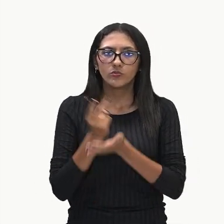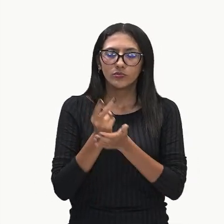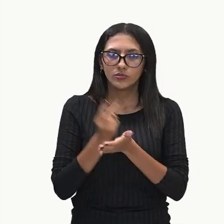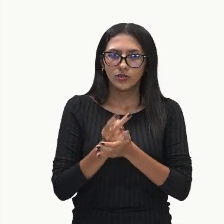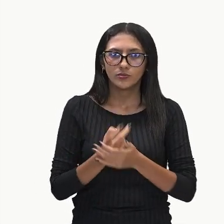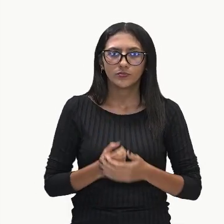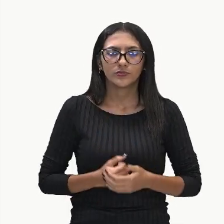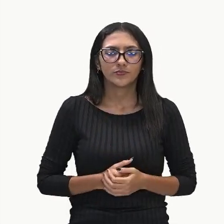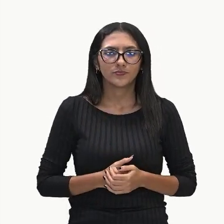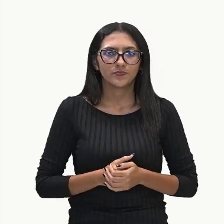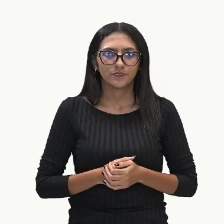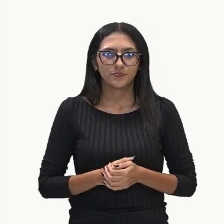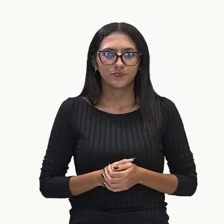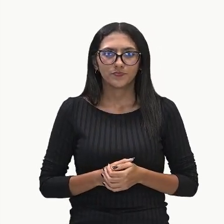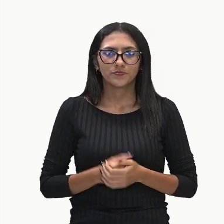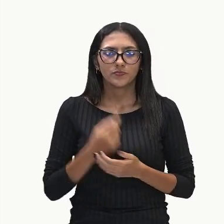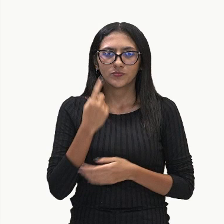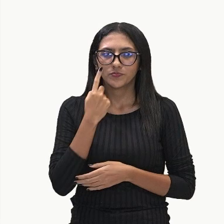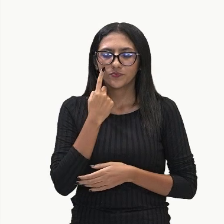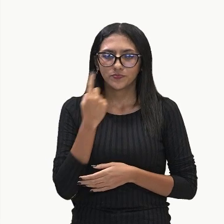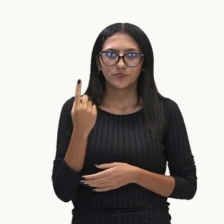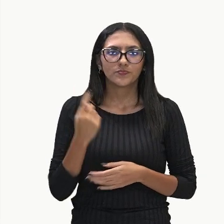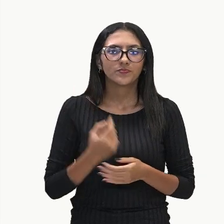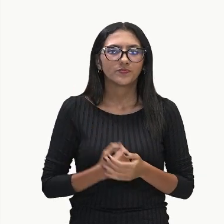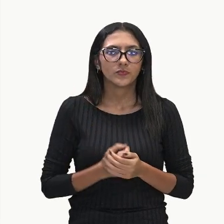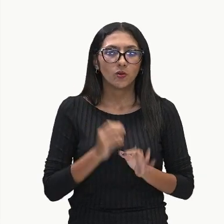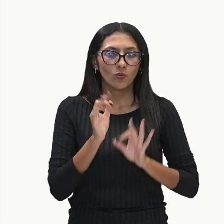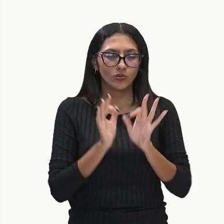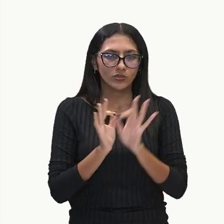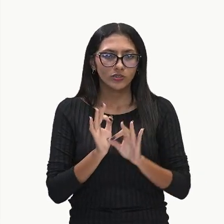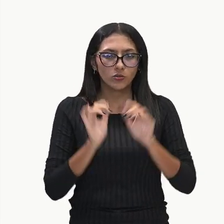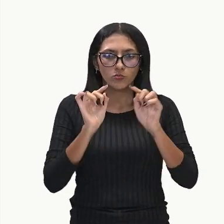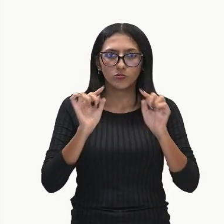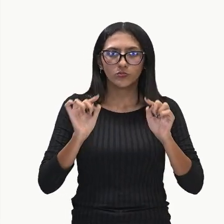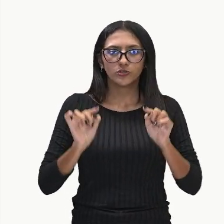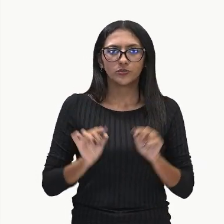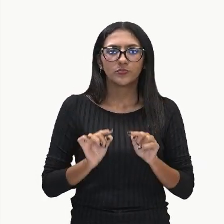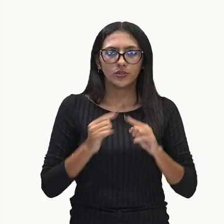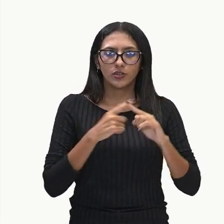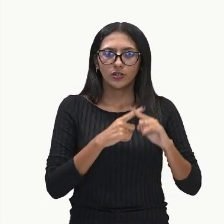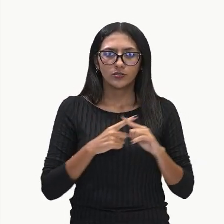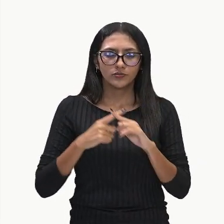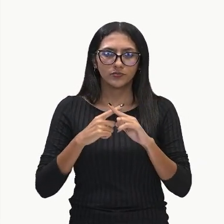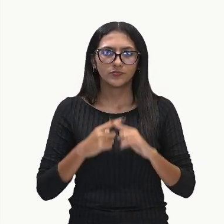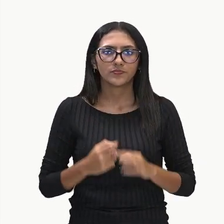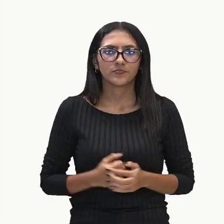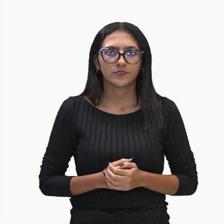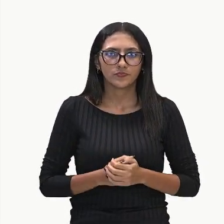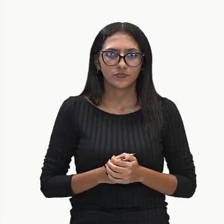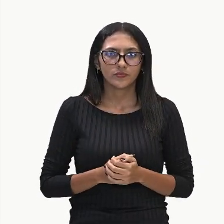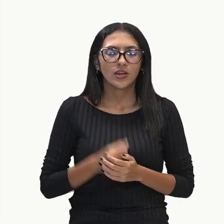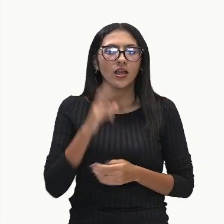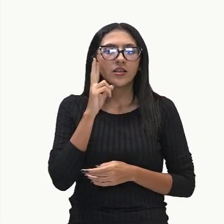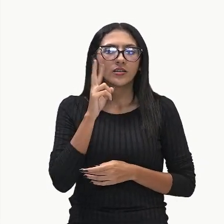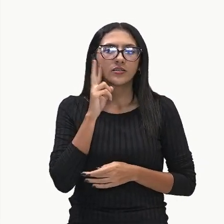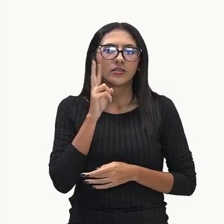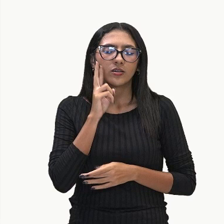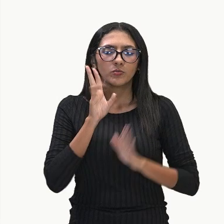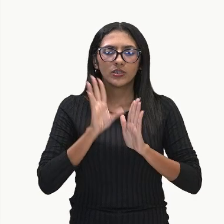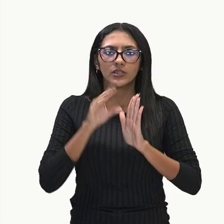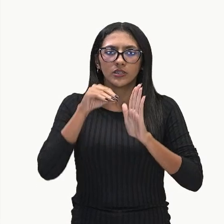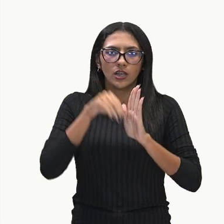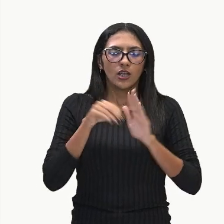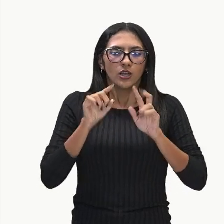o x lá, 2x. Multiplicado por quem? Quem é que vem dentro do parêntese?